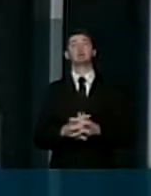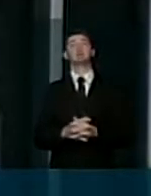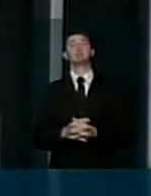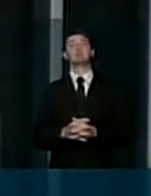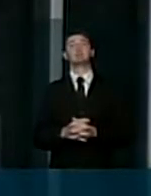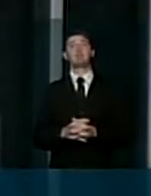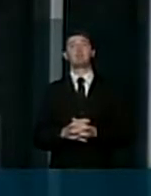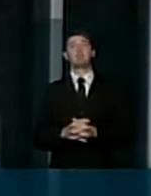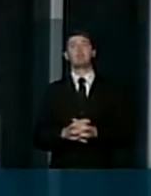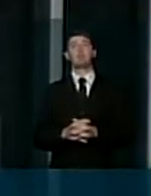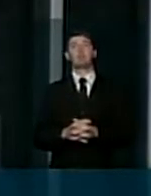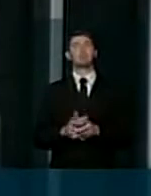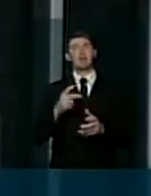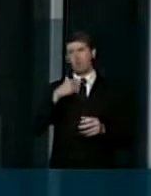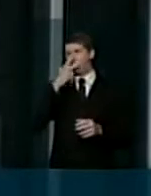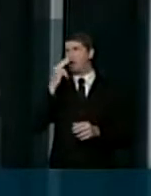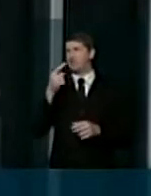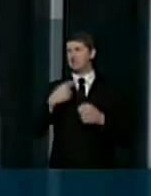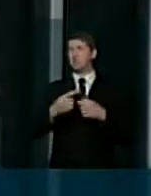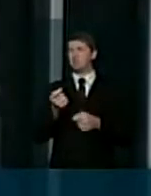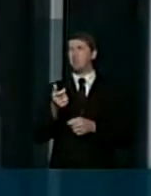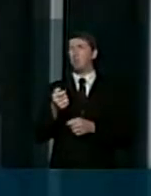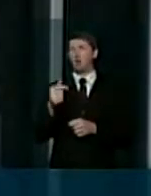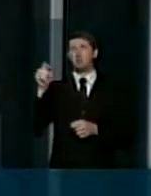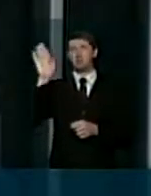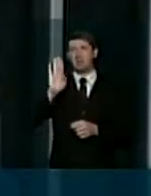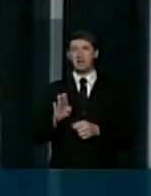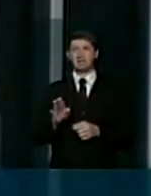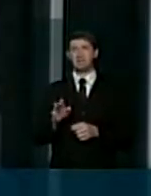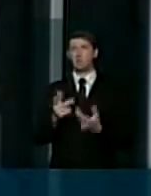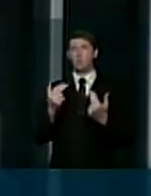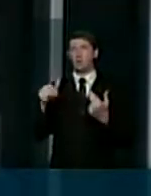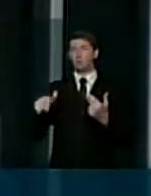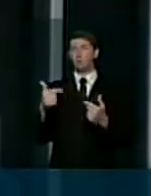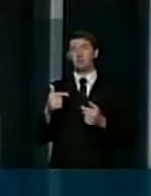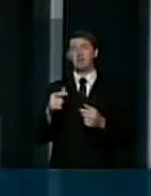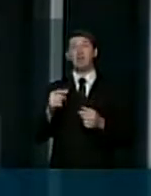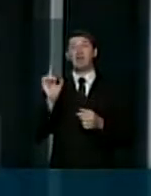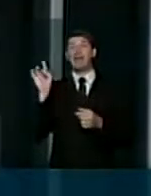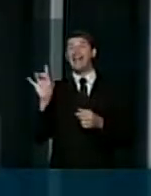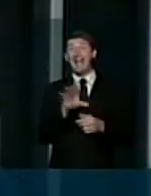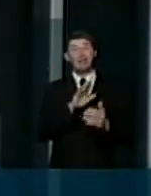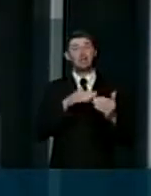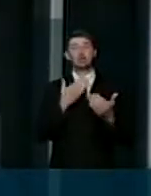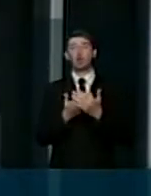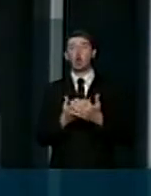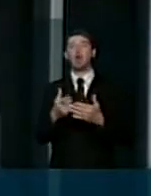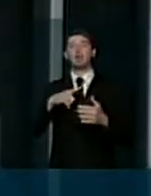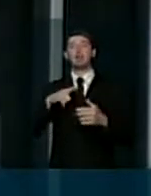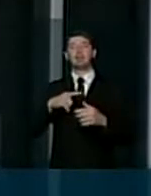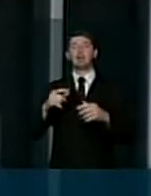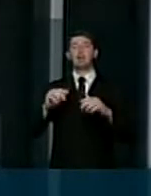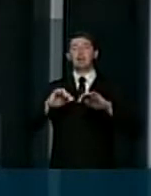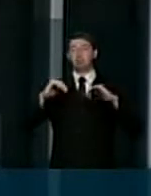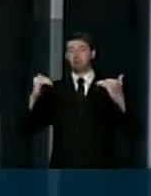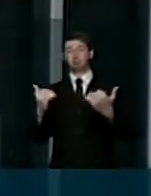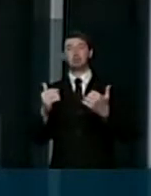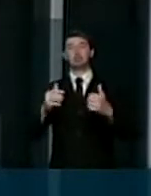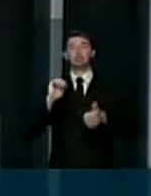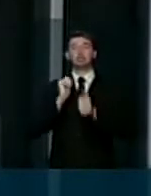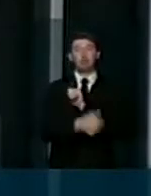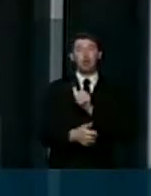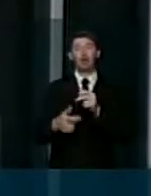Talvez seja uma das poucas cidades brasileiras em que cada escola tem um ginásio de esporte. Todas as escolas do município